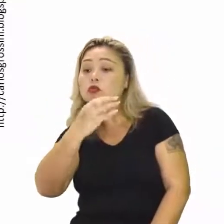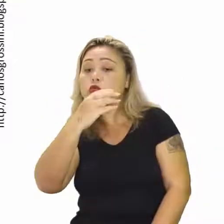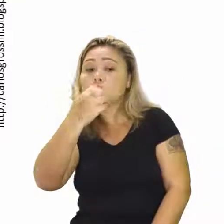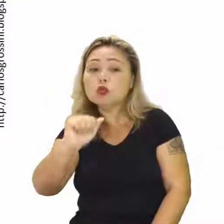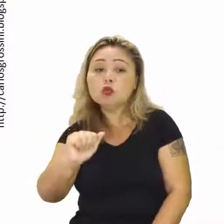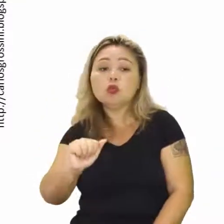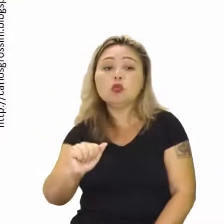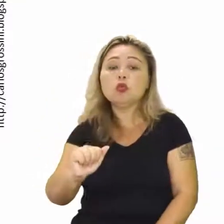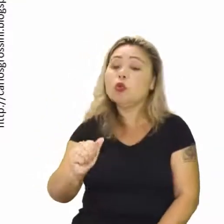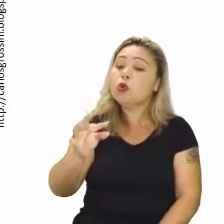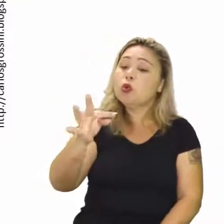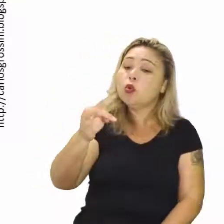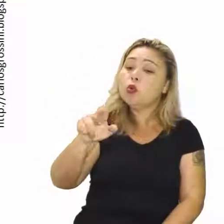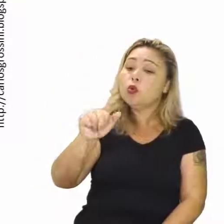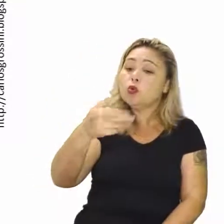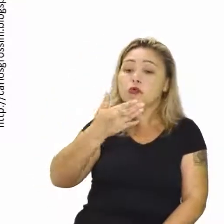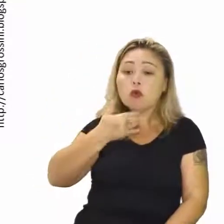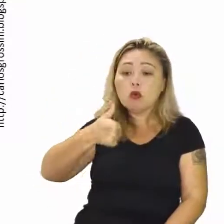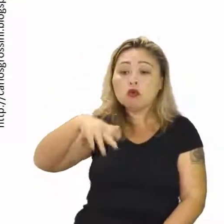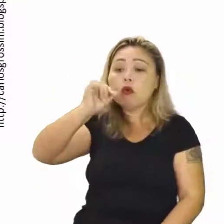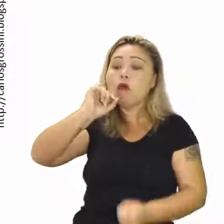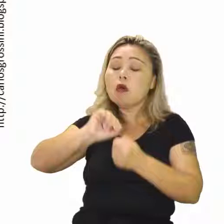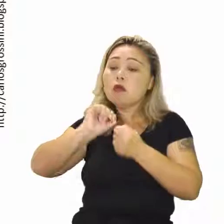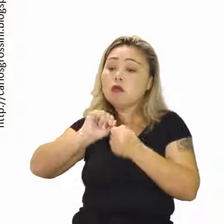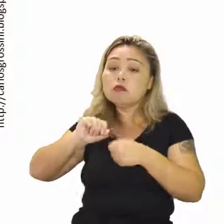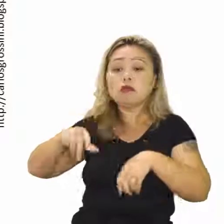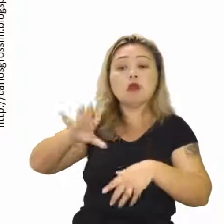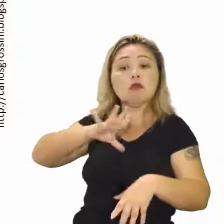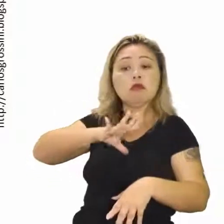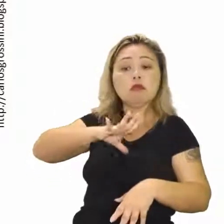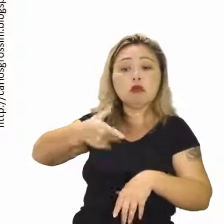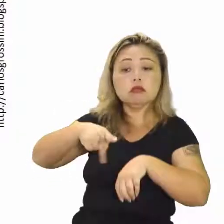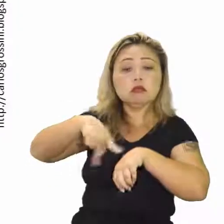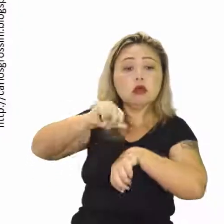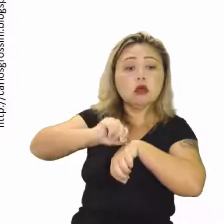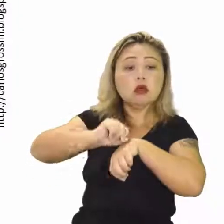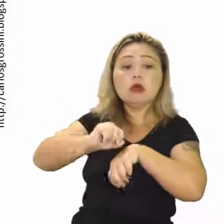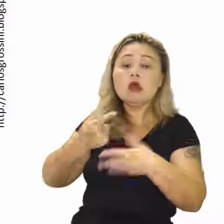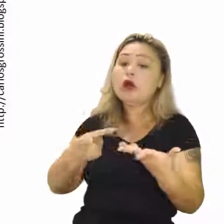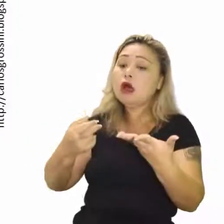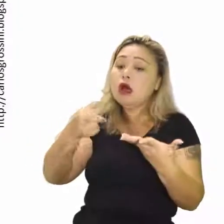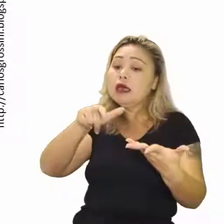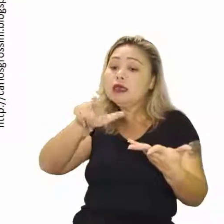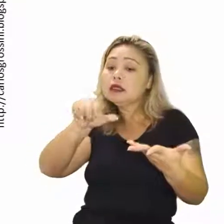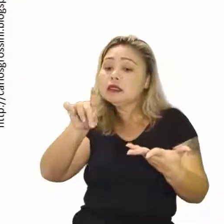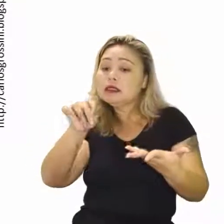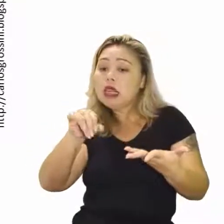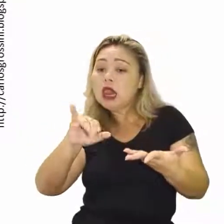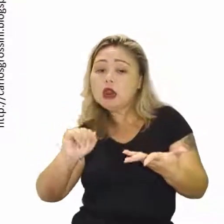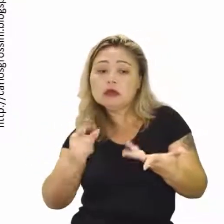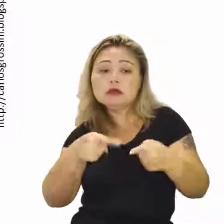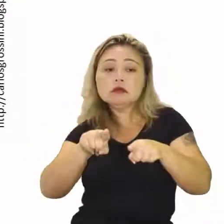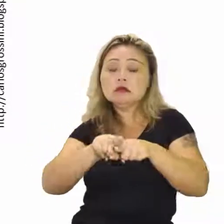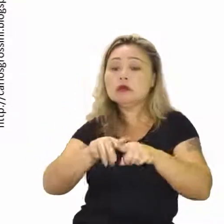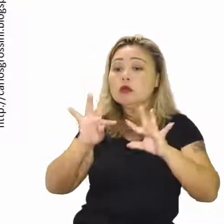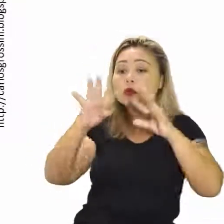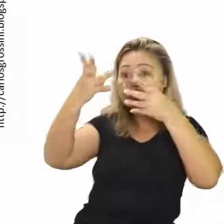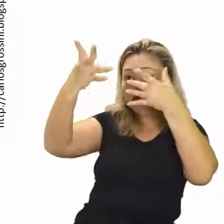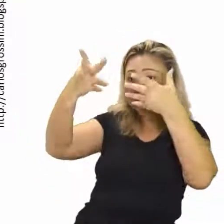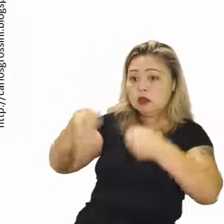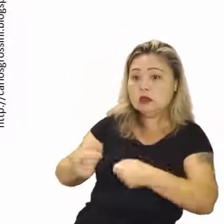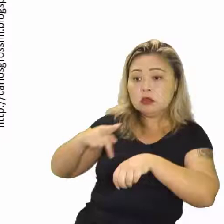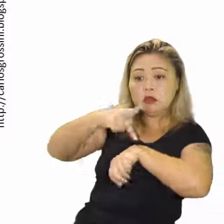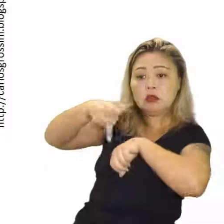Suíça, Turquia, Irlanda, Portugal, Islândia, todos esses países eles vão ser